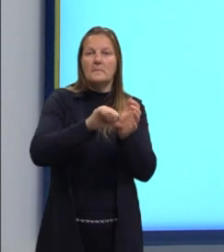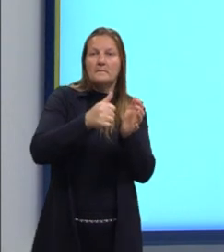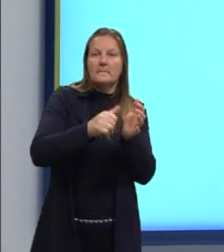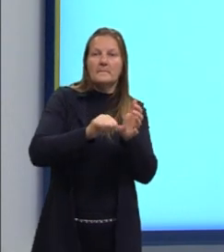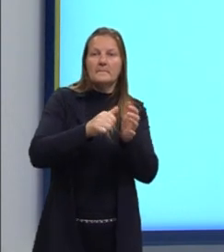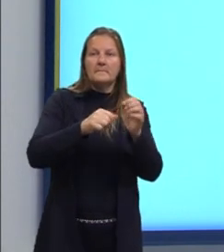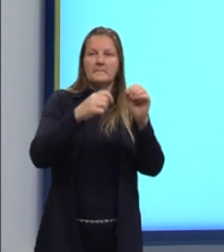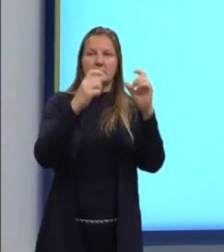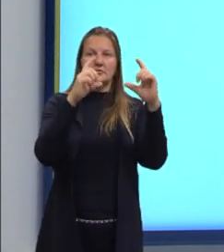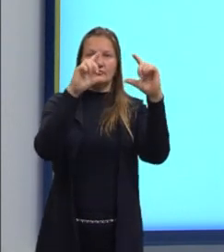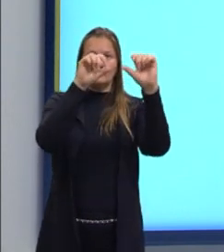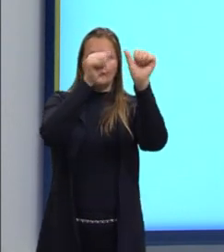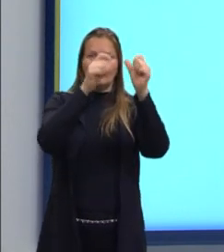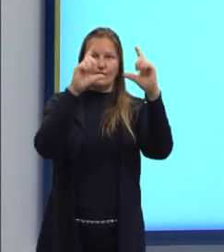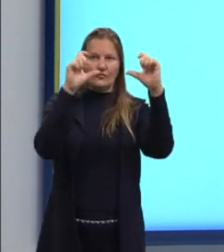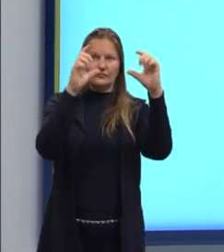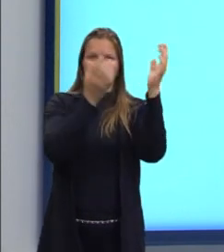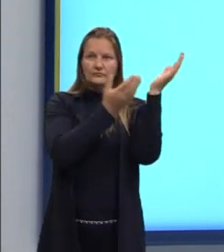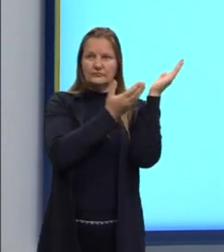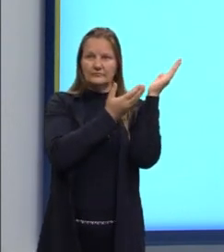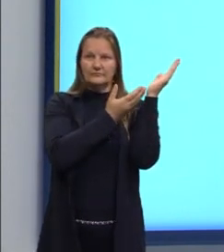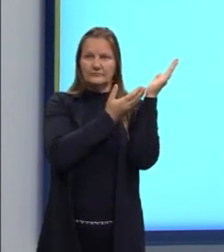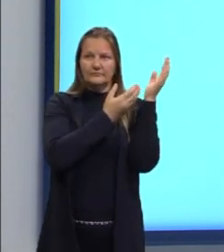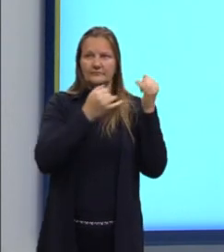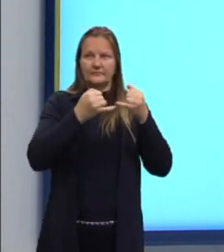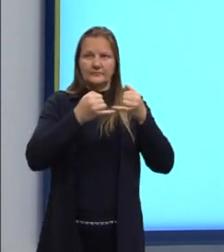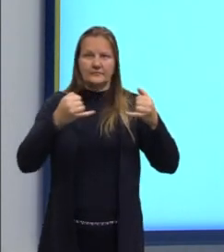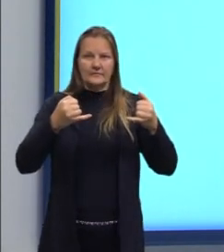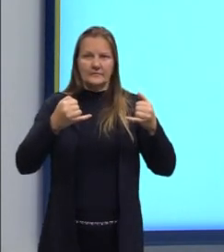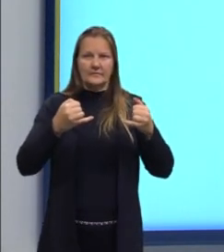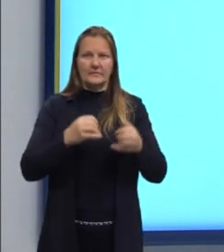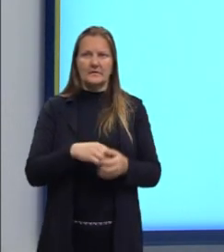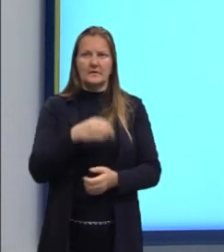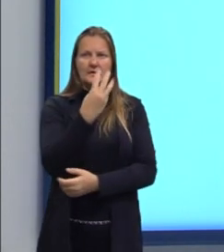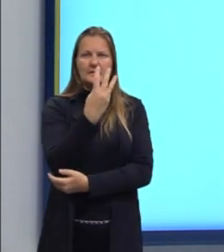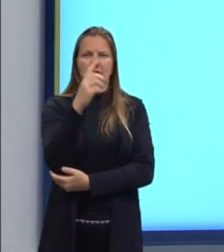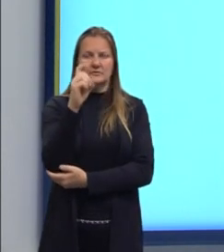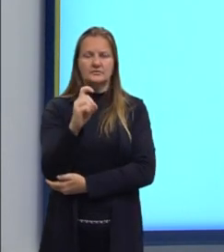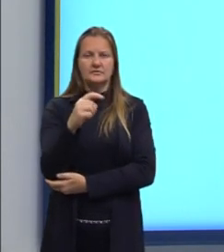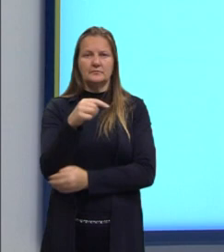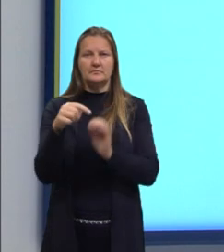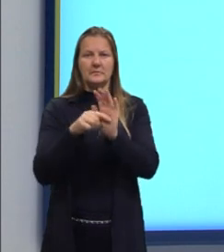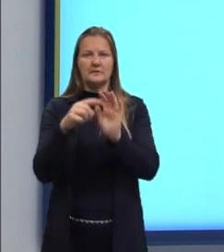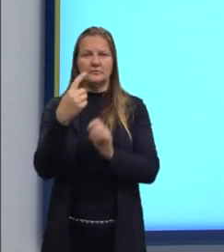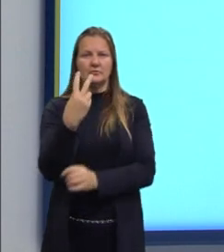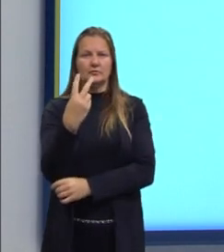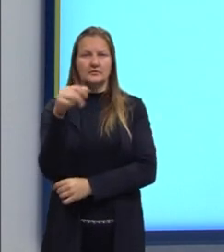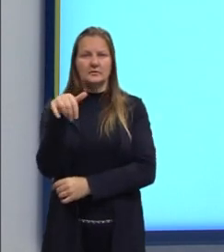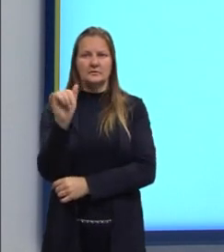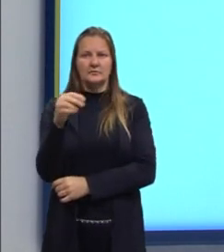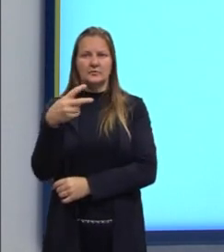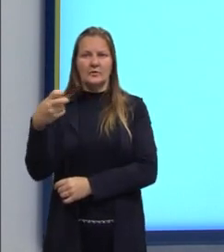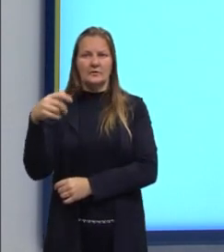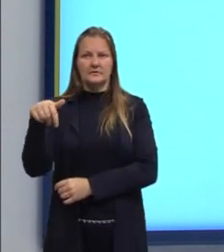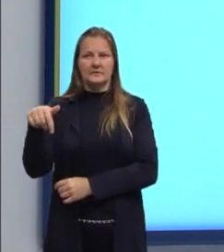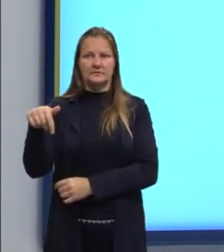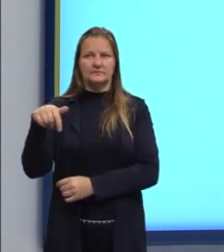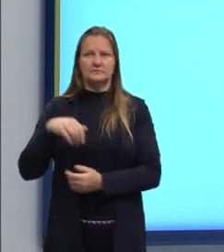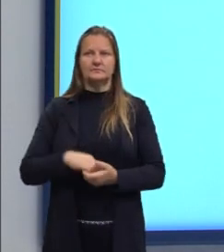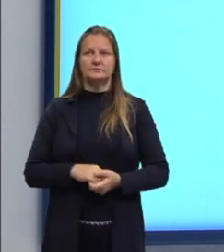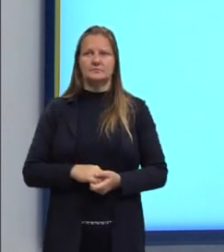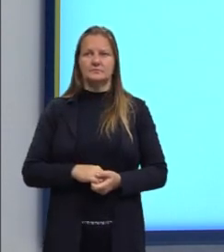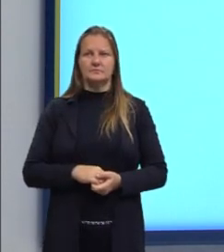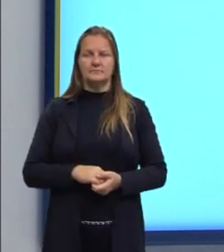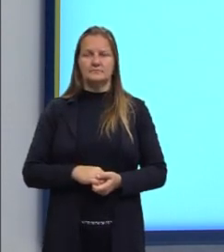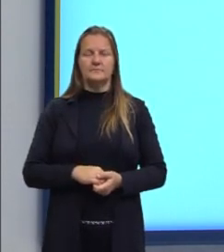na primeira imagem as equações lineares então 3x - 2Y = 7 bom eu tenho